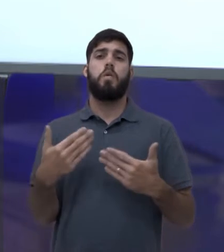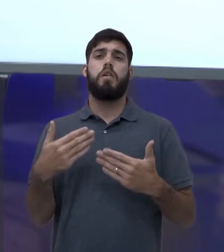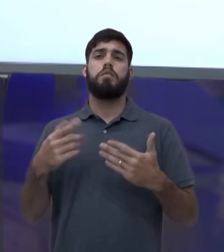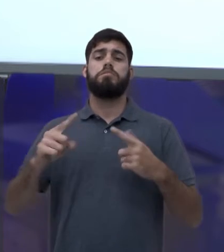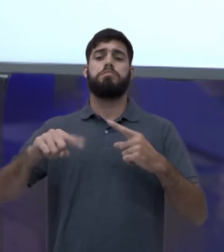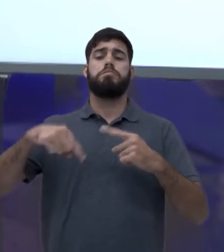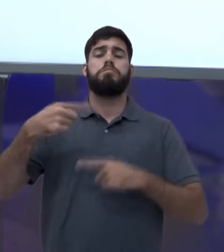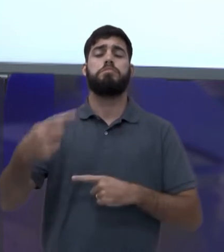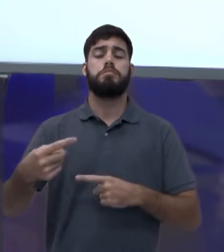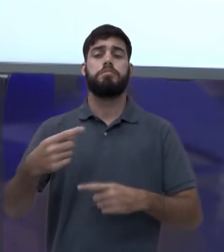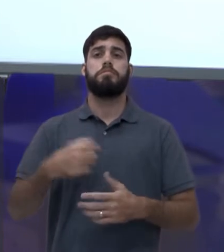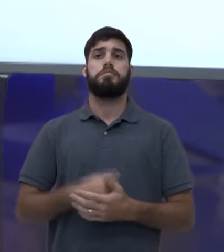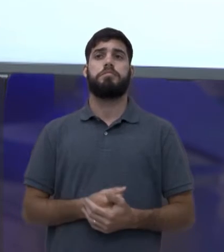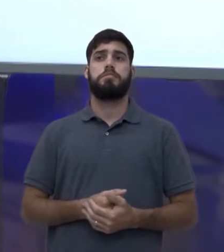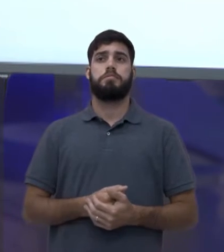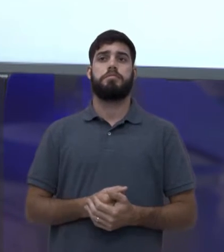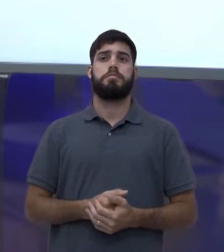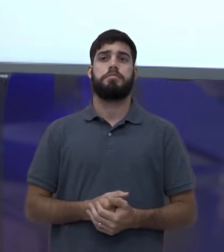próximo dessa sequência?